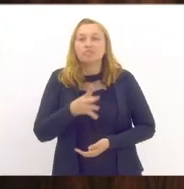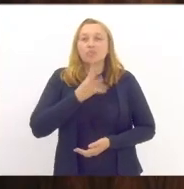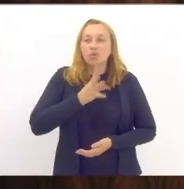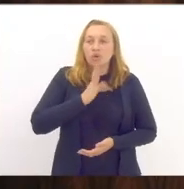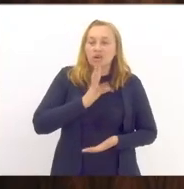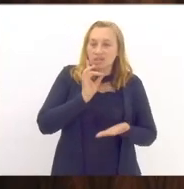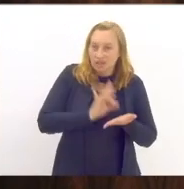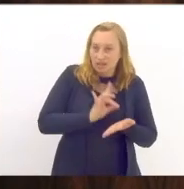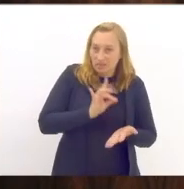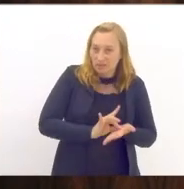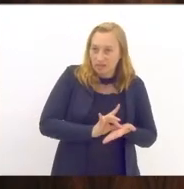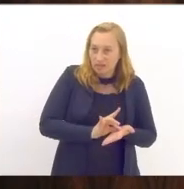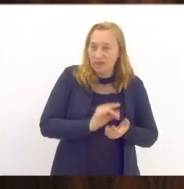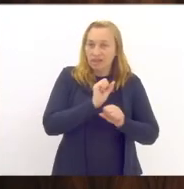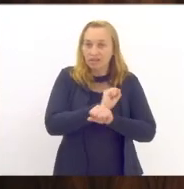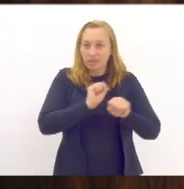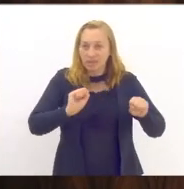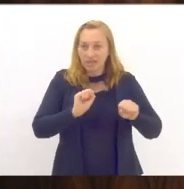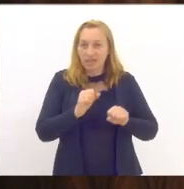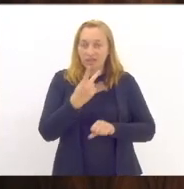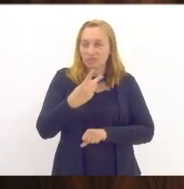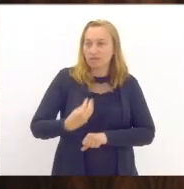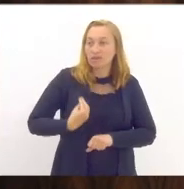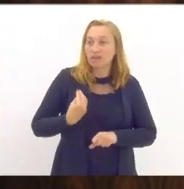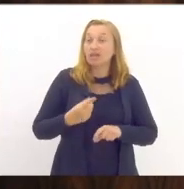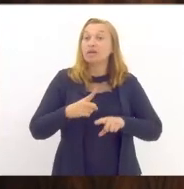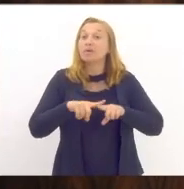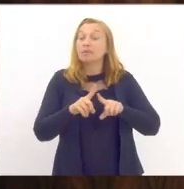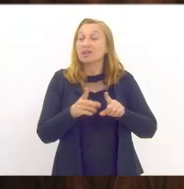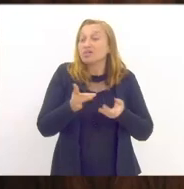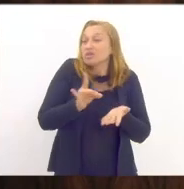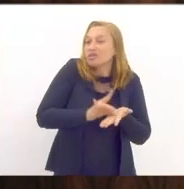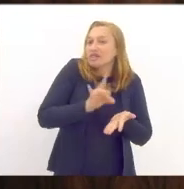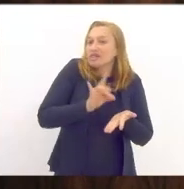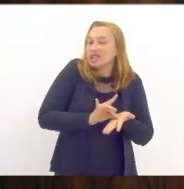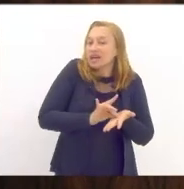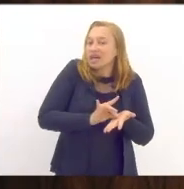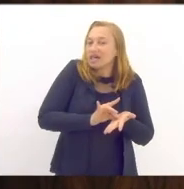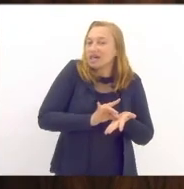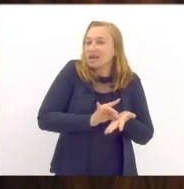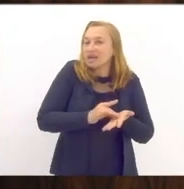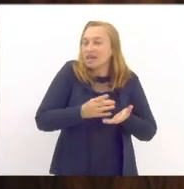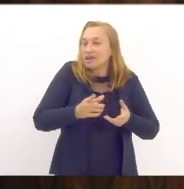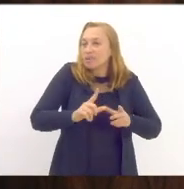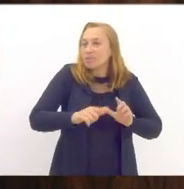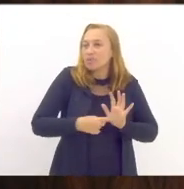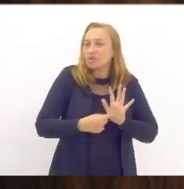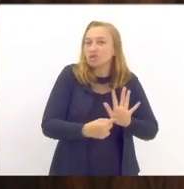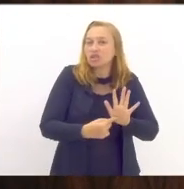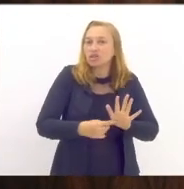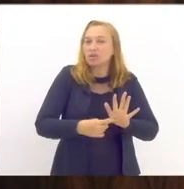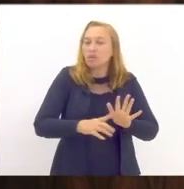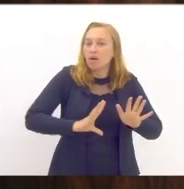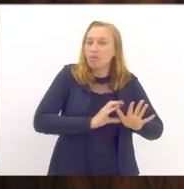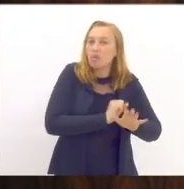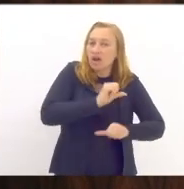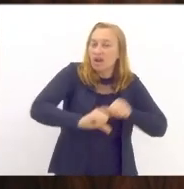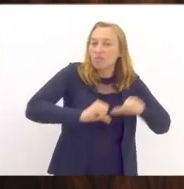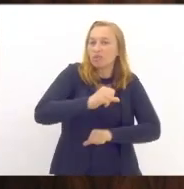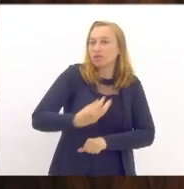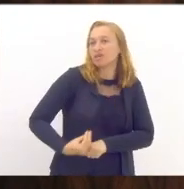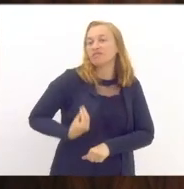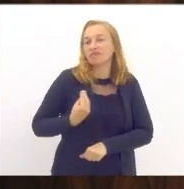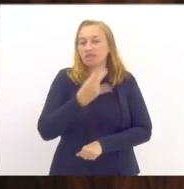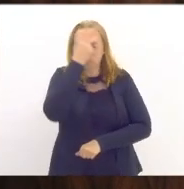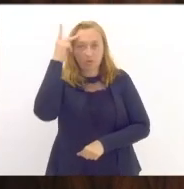verdade, conhecereis a verdade, ela vos libertará. E quando a verdade ela é colocada com amor, ela muda a vida das pessoas. Eu acho que com o grande